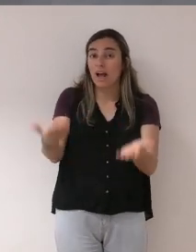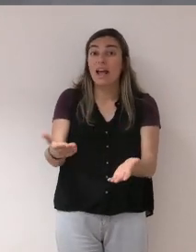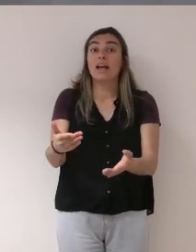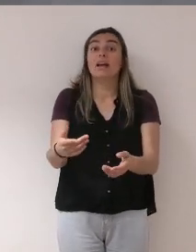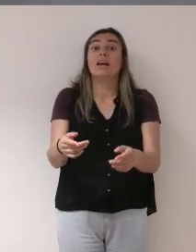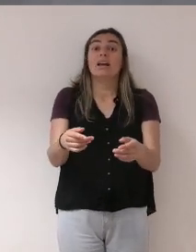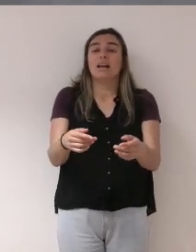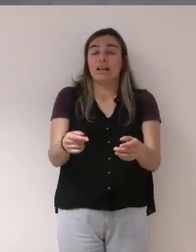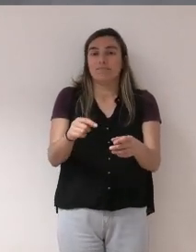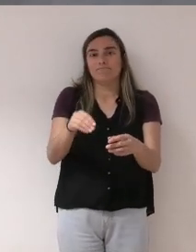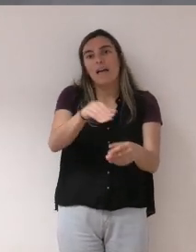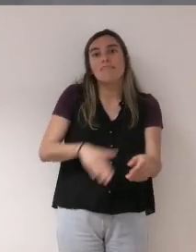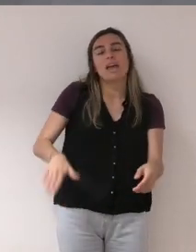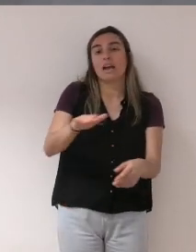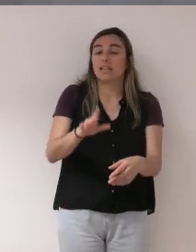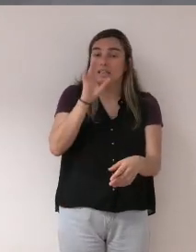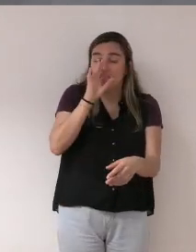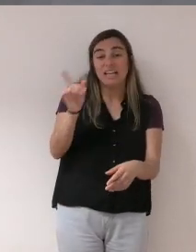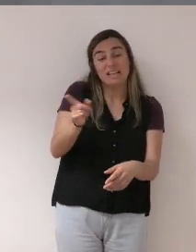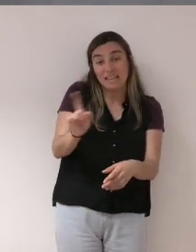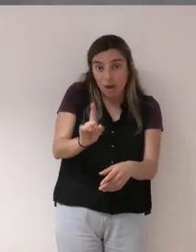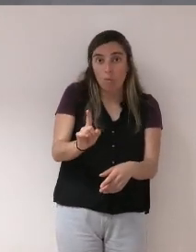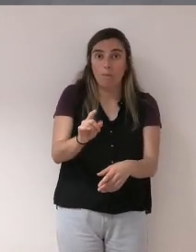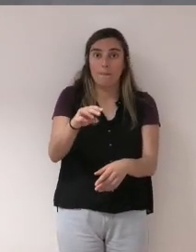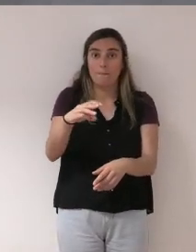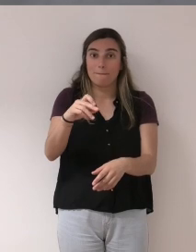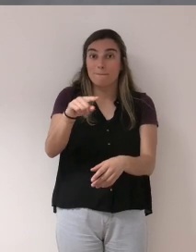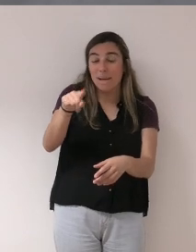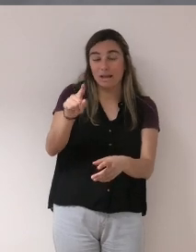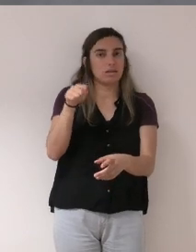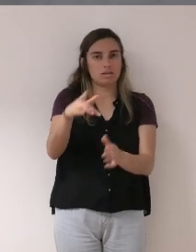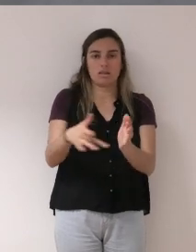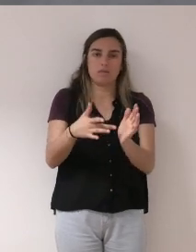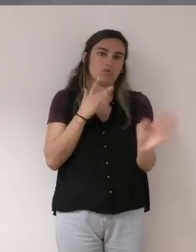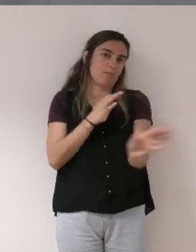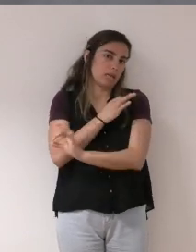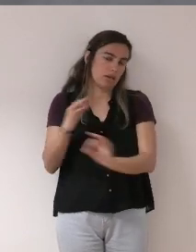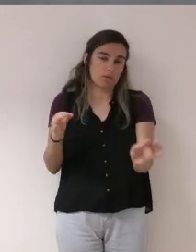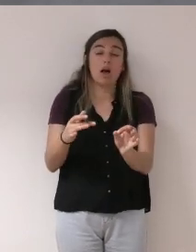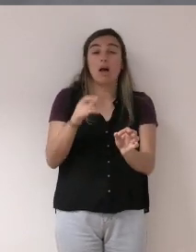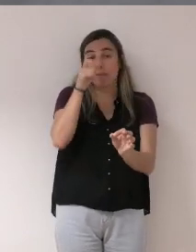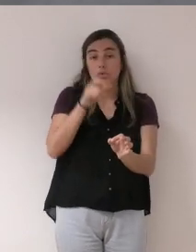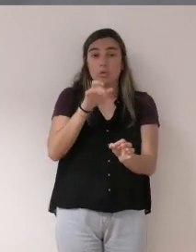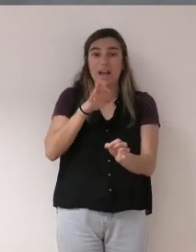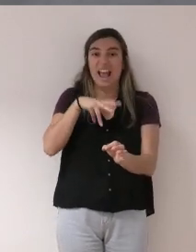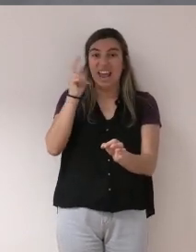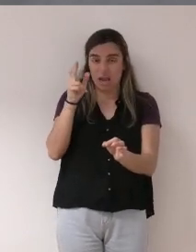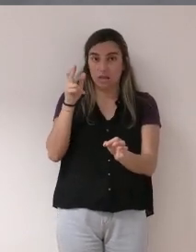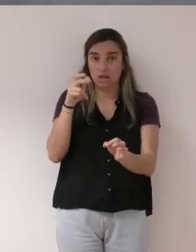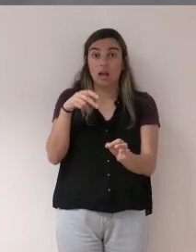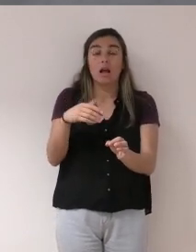Não-Humã, que é um dos livros mais fantásticos que eu já li, que é o Helder a imaginar o universo antes do